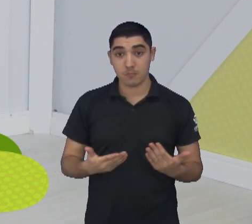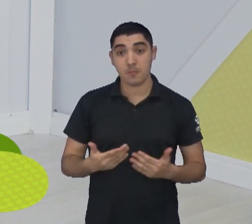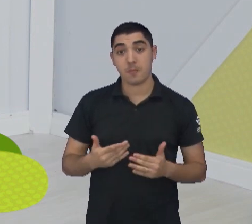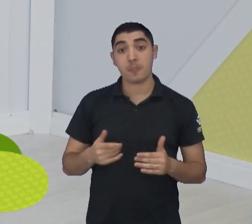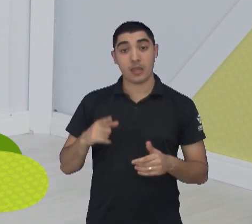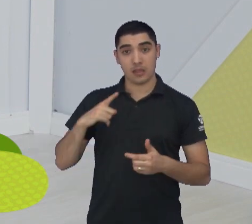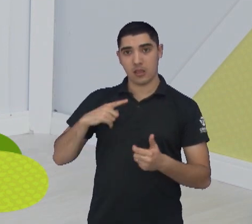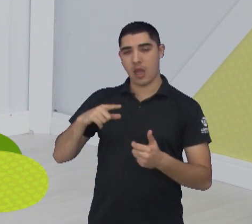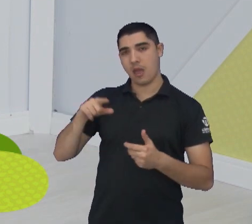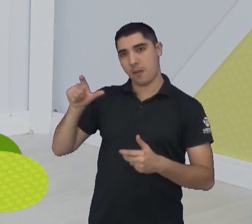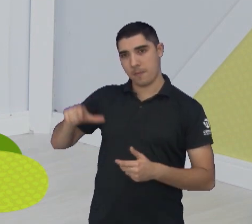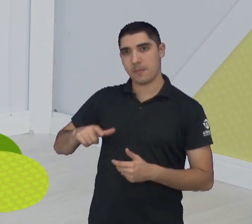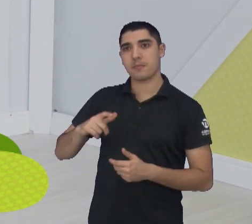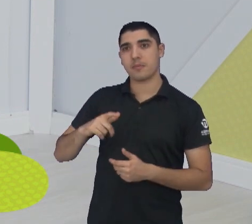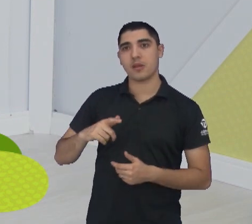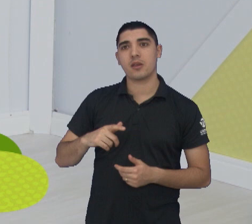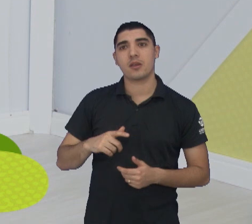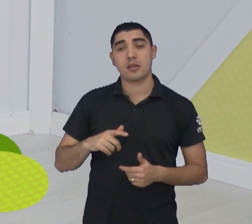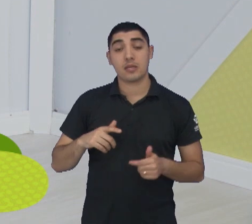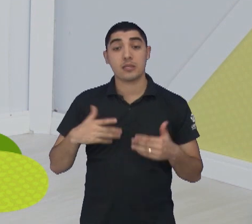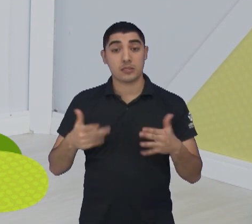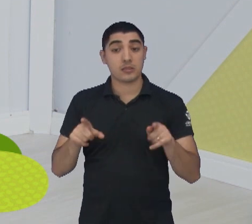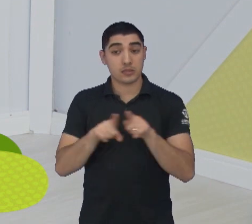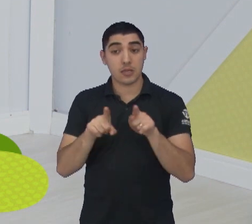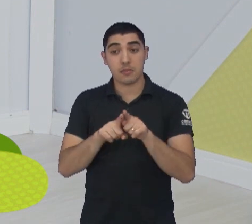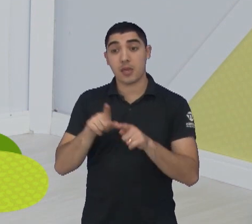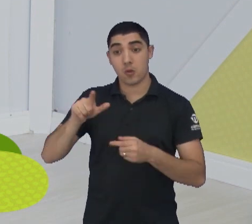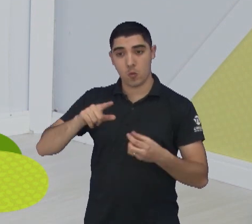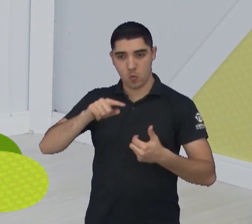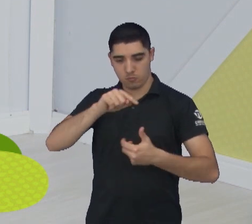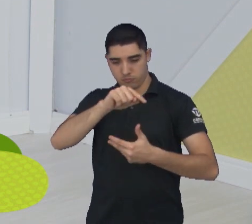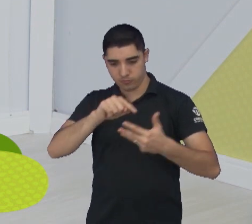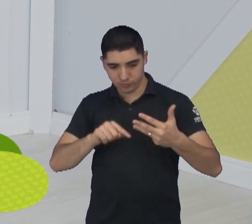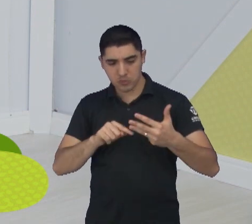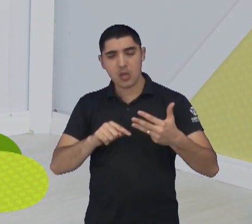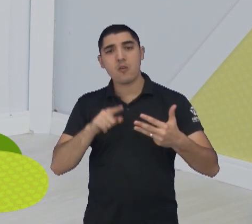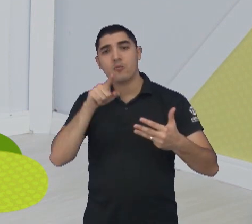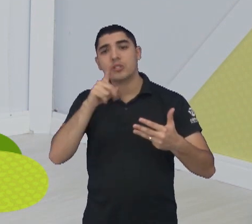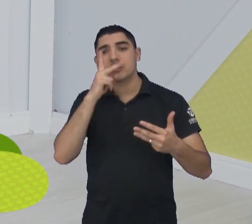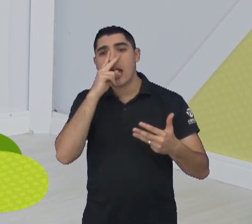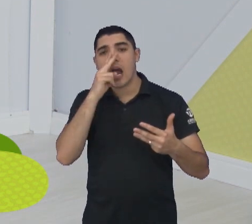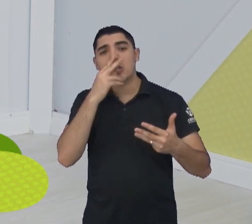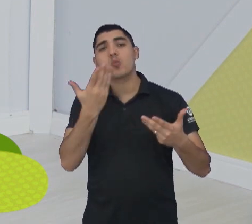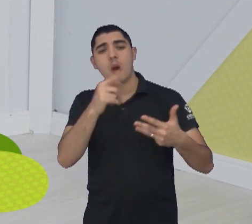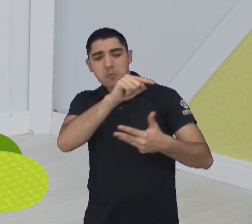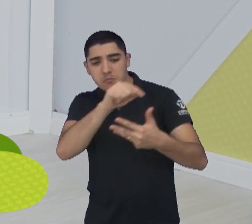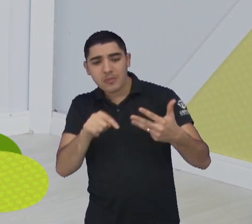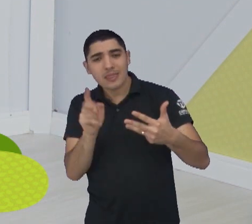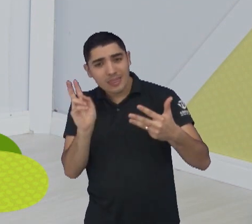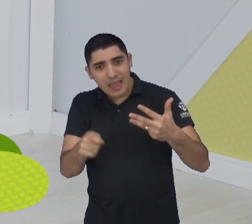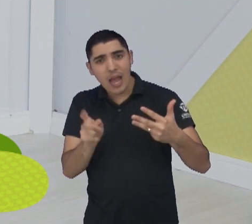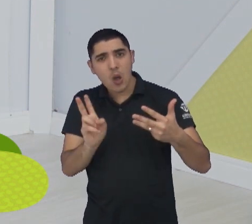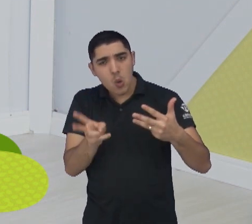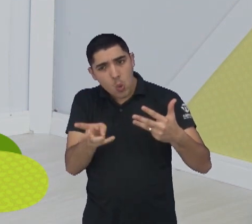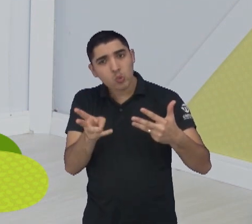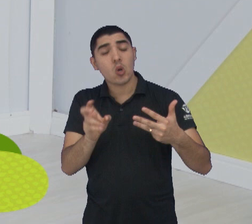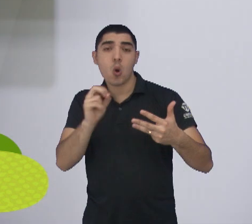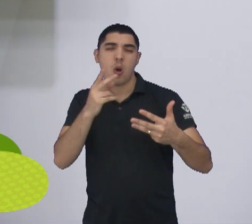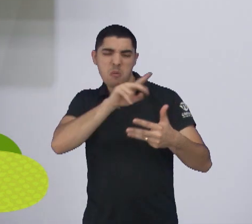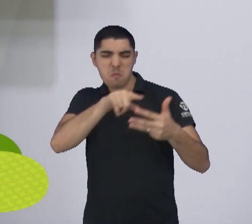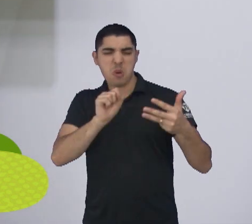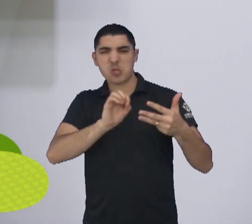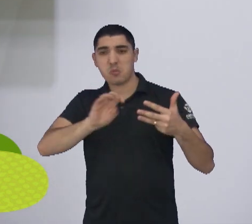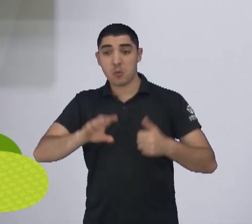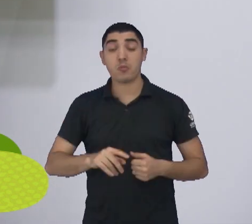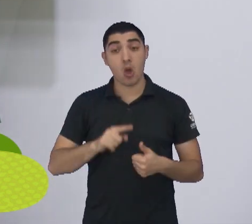do Pedro Favela, que você já falou, Luiz Augusto, Léo Pereira e Rodrigo Andrade. Para você, algum poderia ficar ou para você os 4 poderiam ir embora, na sua opinião? Não, o